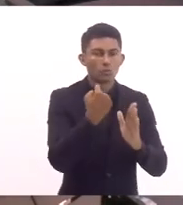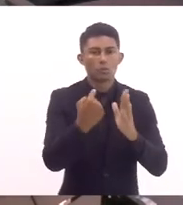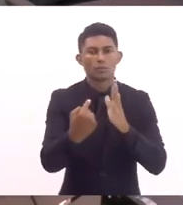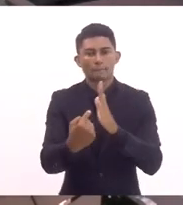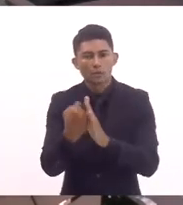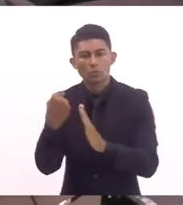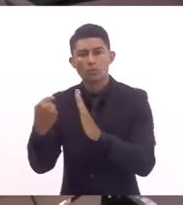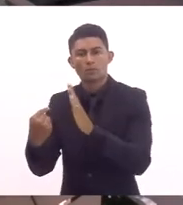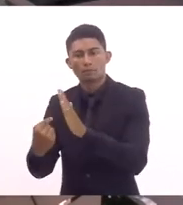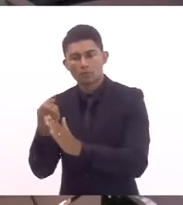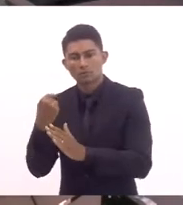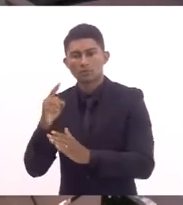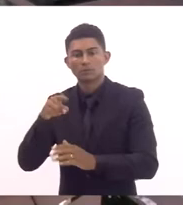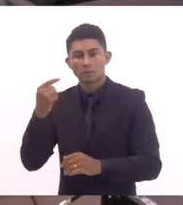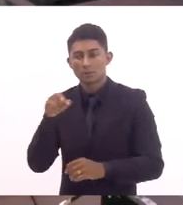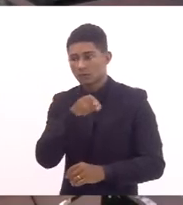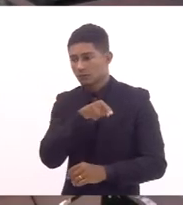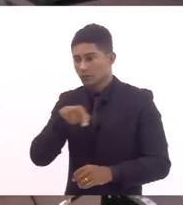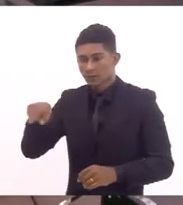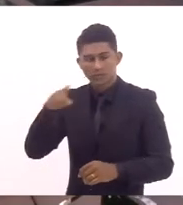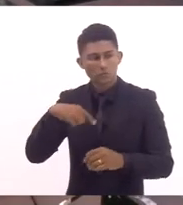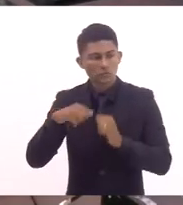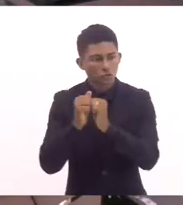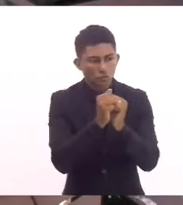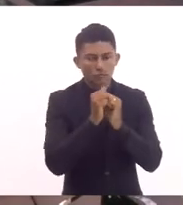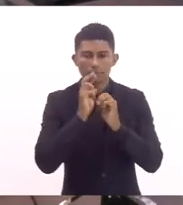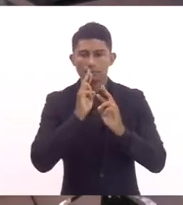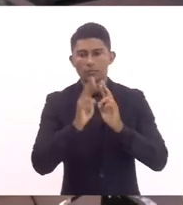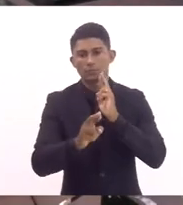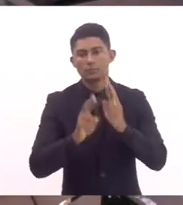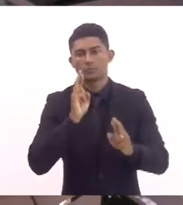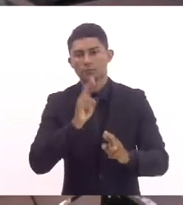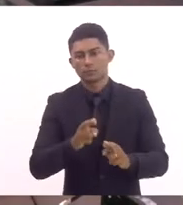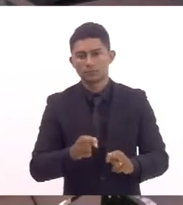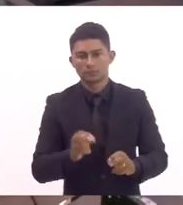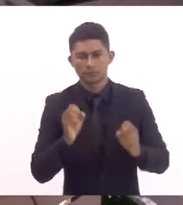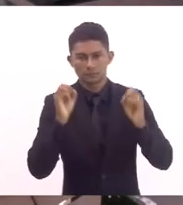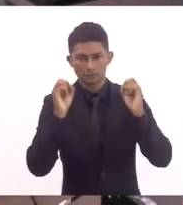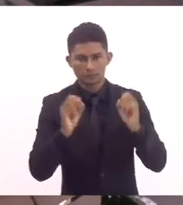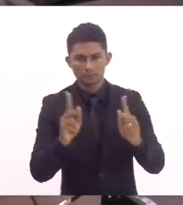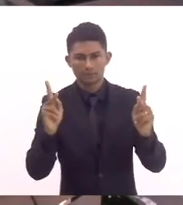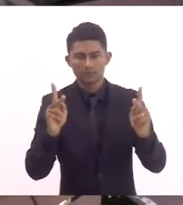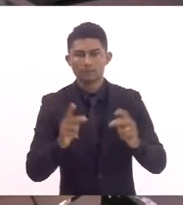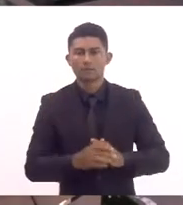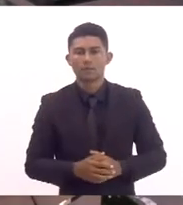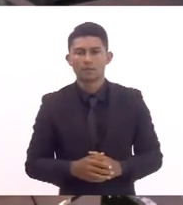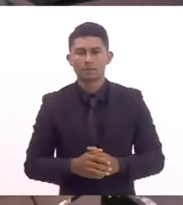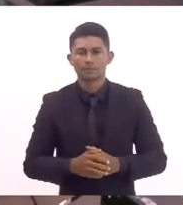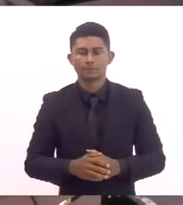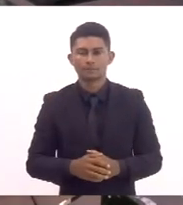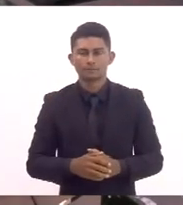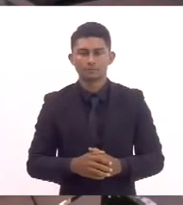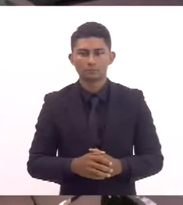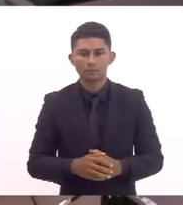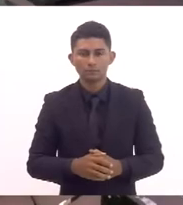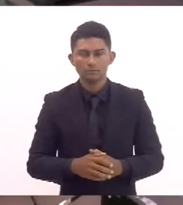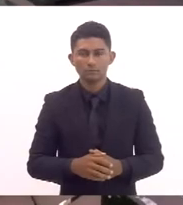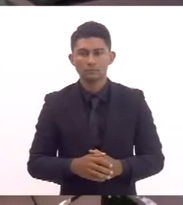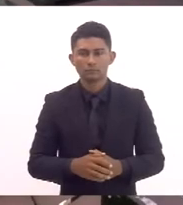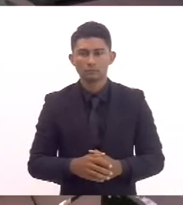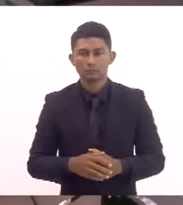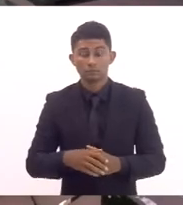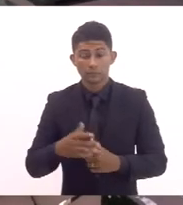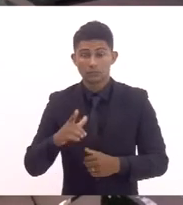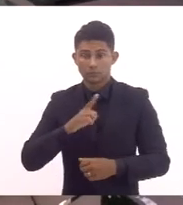vocês responderem conjunto caso se for o caso isso então como está